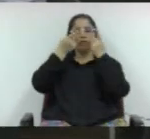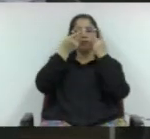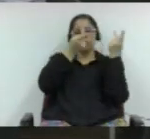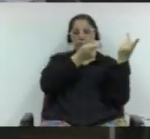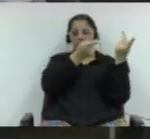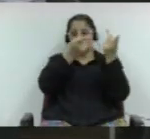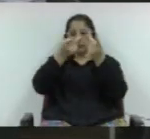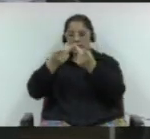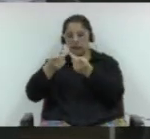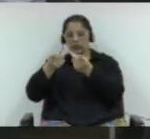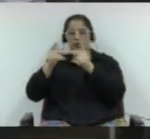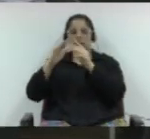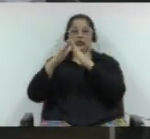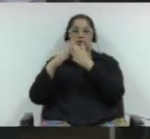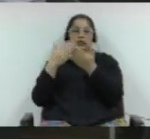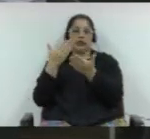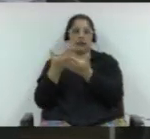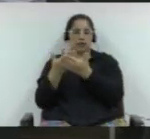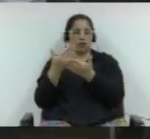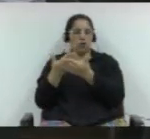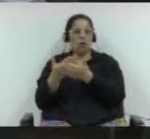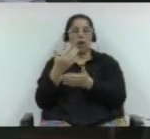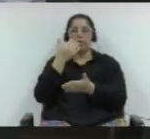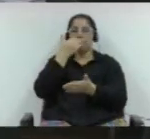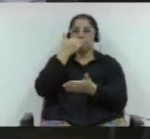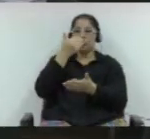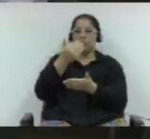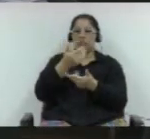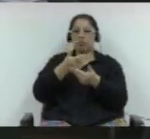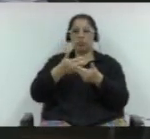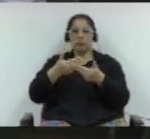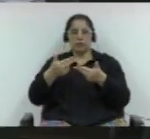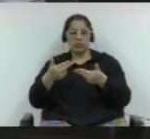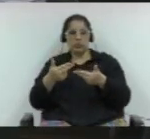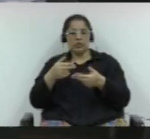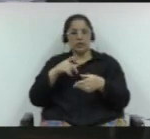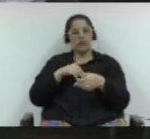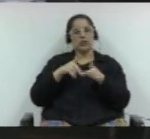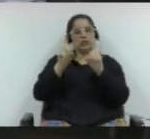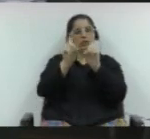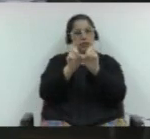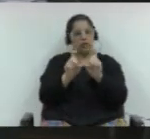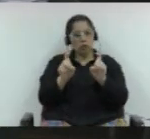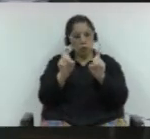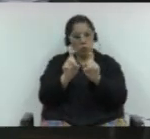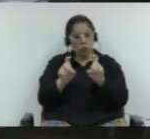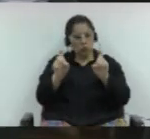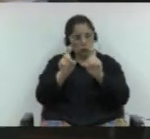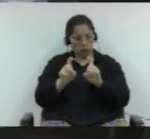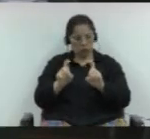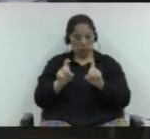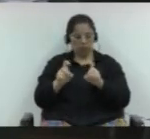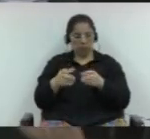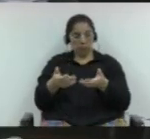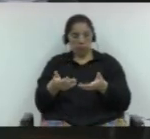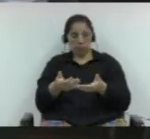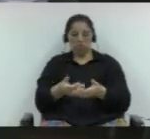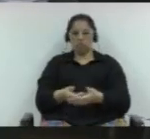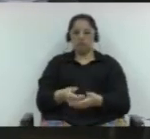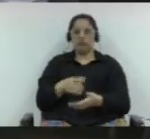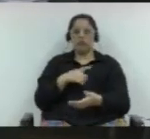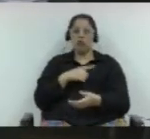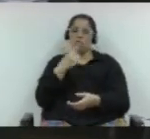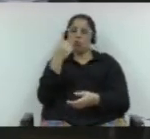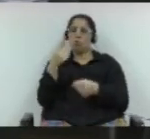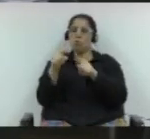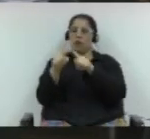escola. Realmente eu pedi algumas exigências, tinha alguns computadores, ainda tem uma